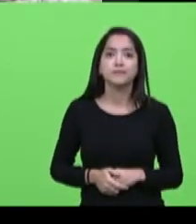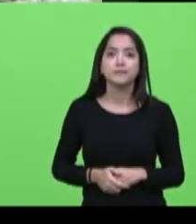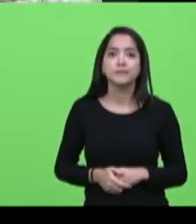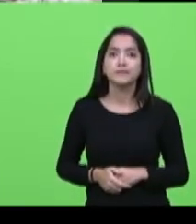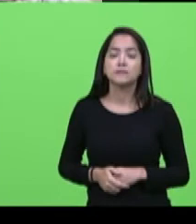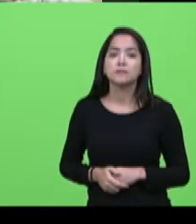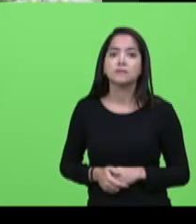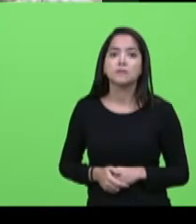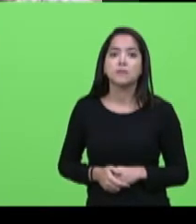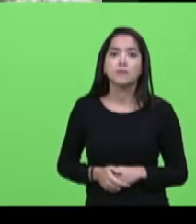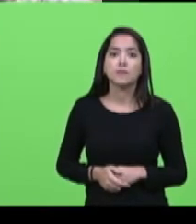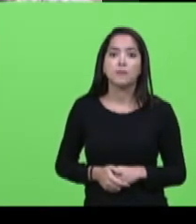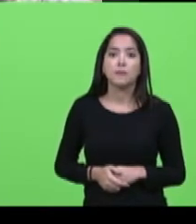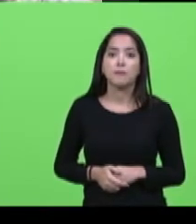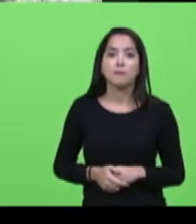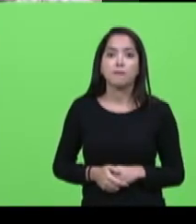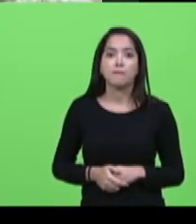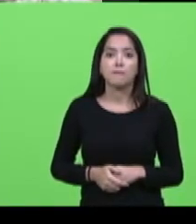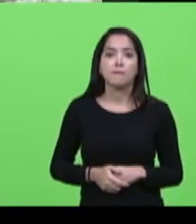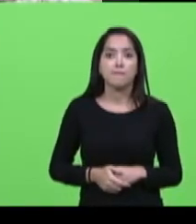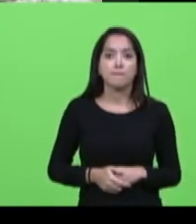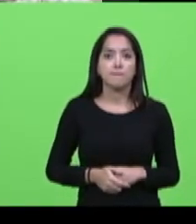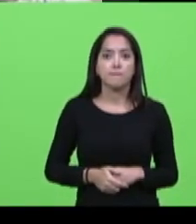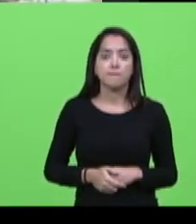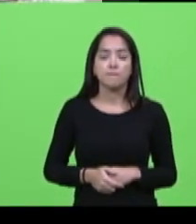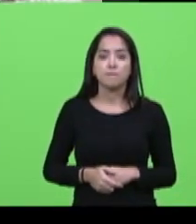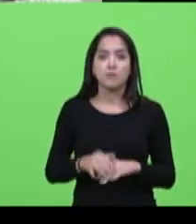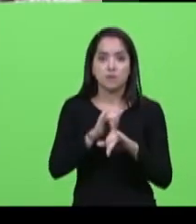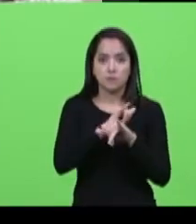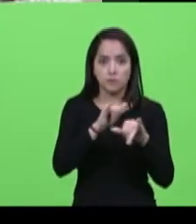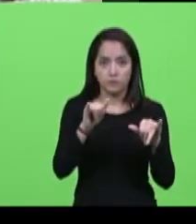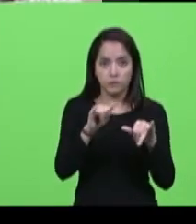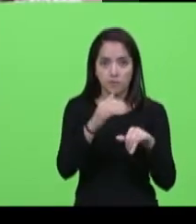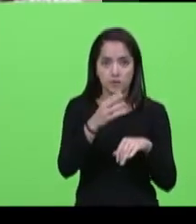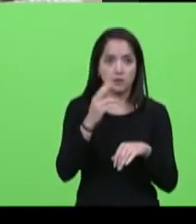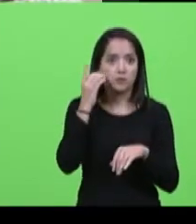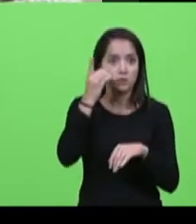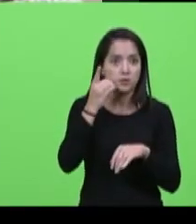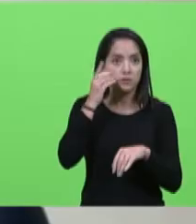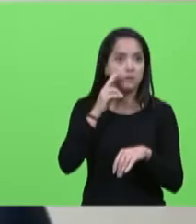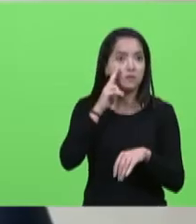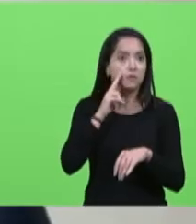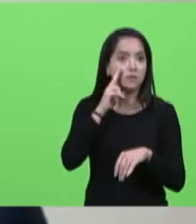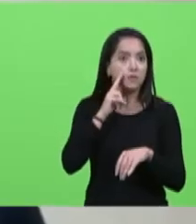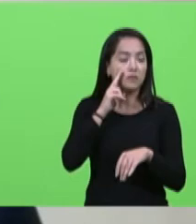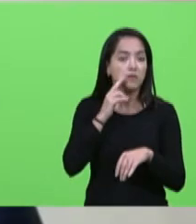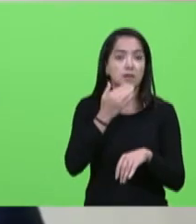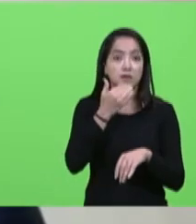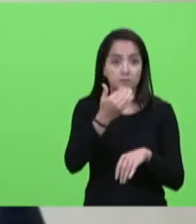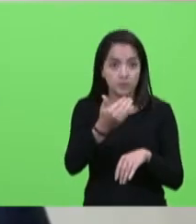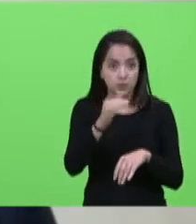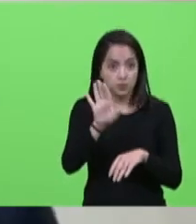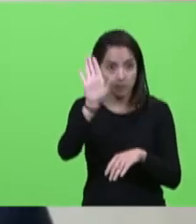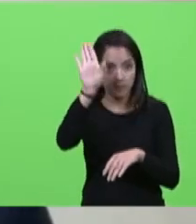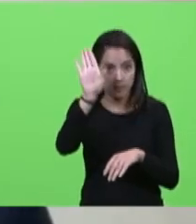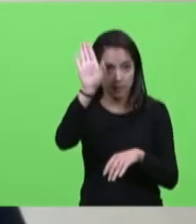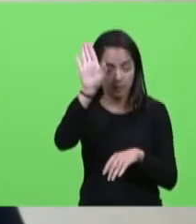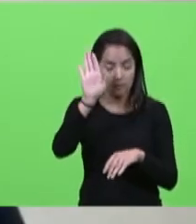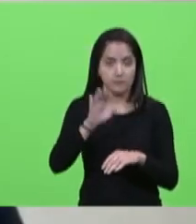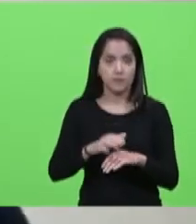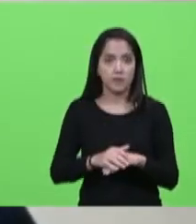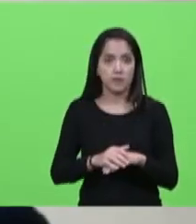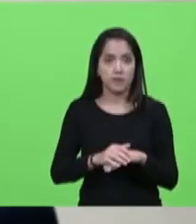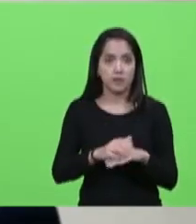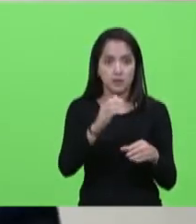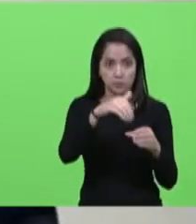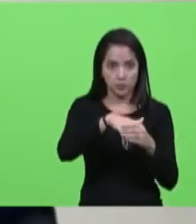Deputado Kennedy. A presidência apenas informa que o deputado Ivan Nates pediu a palavra depois de votado o